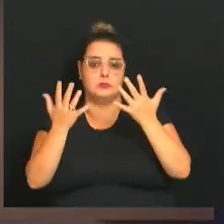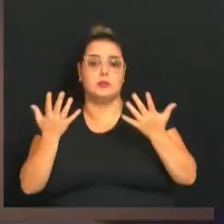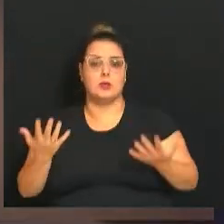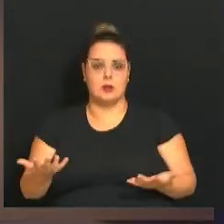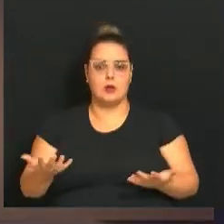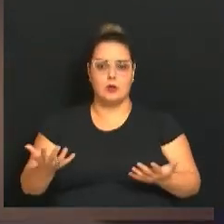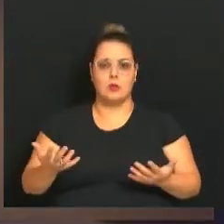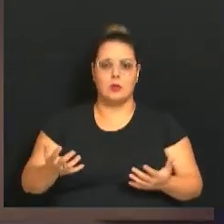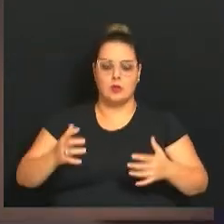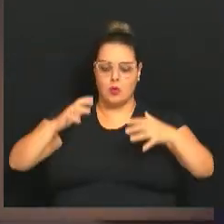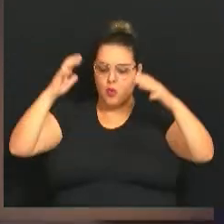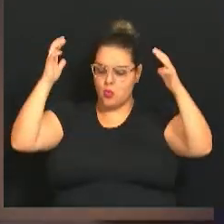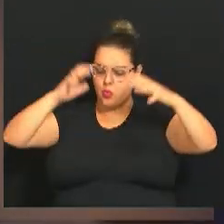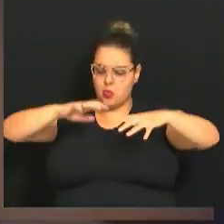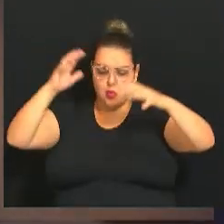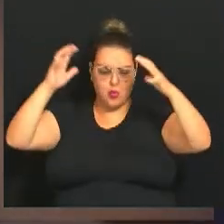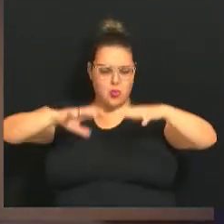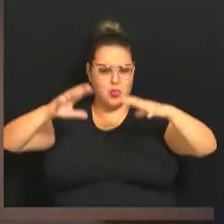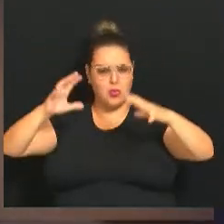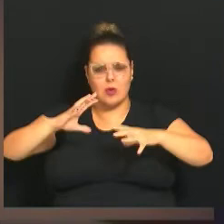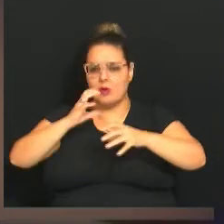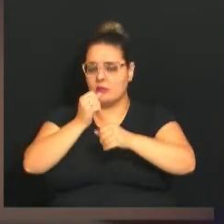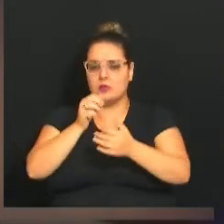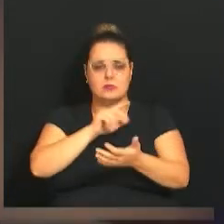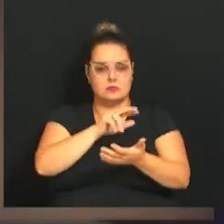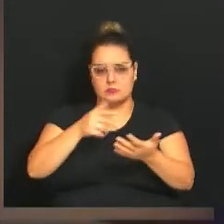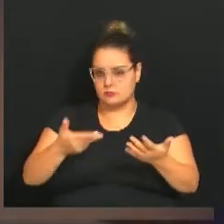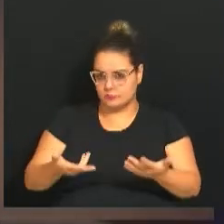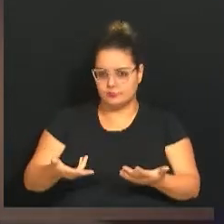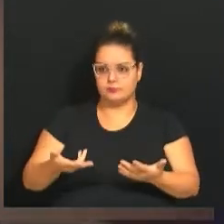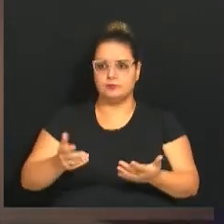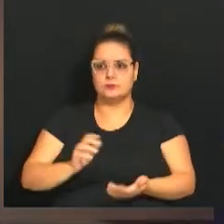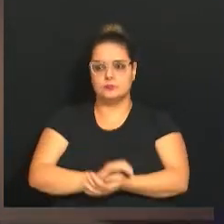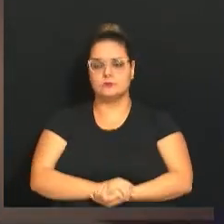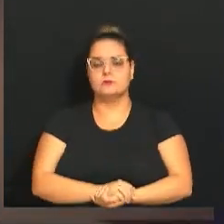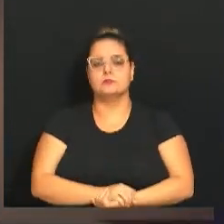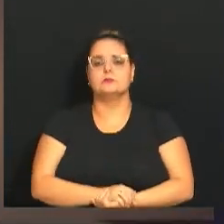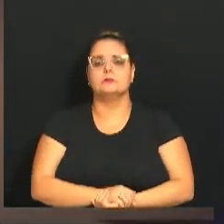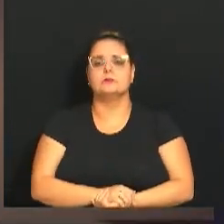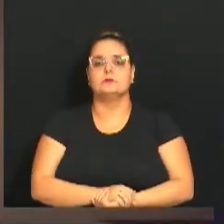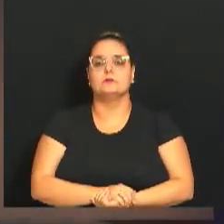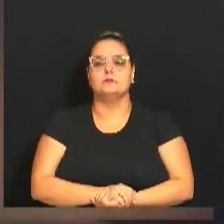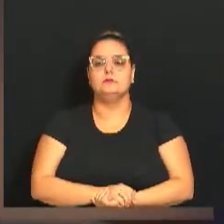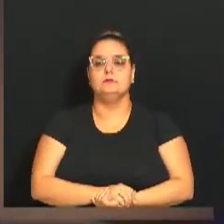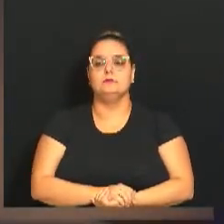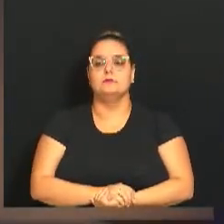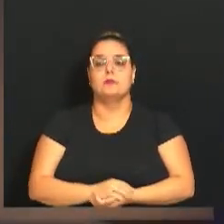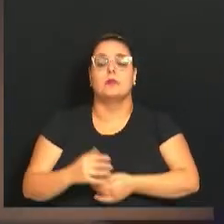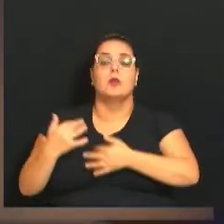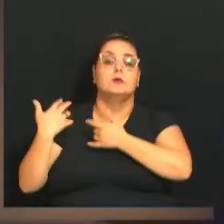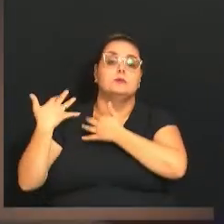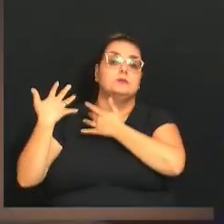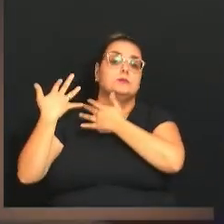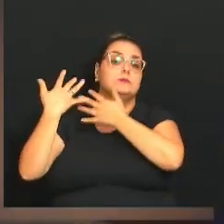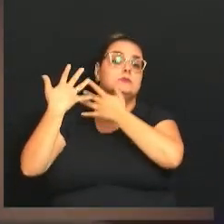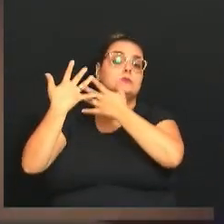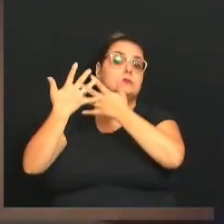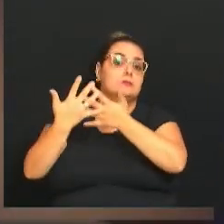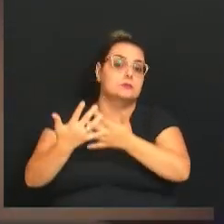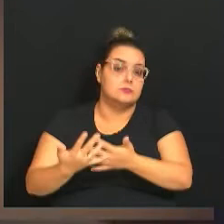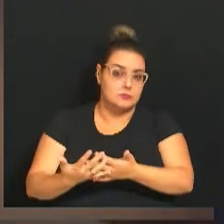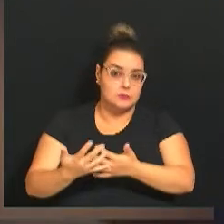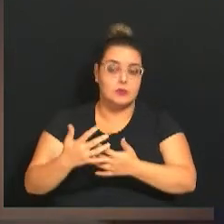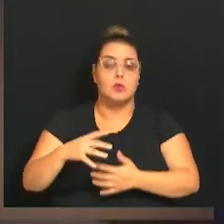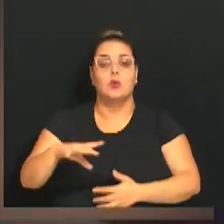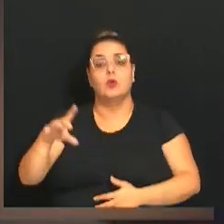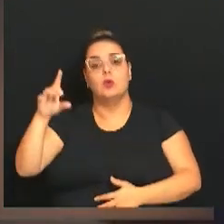das chuvas intensas, enfim, que nas últimas décadas vem se tornando cada